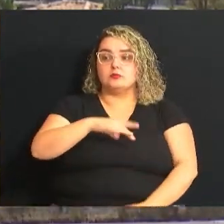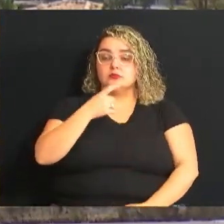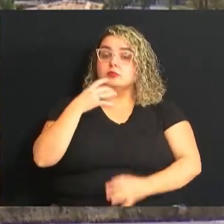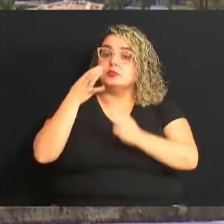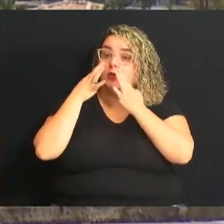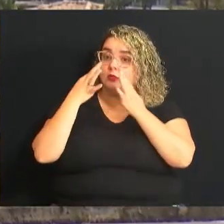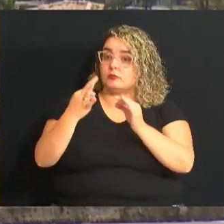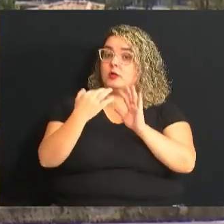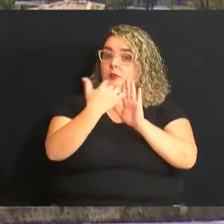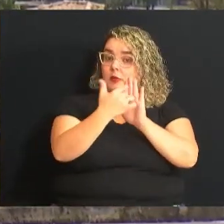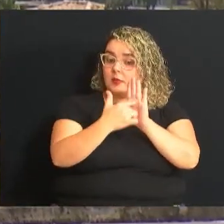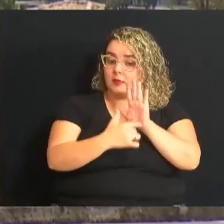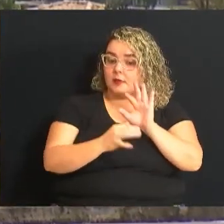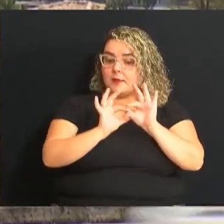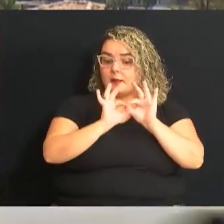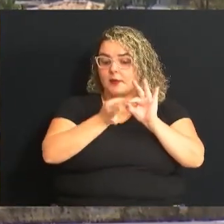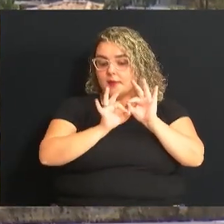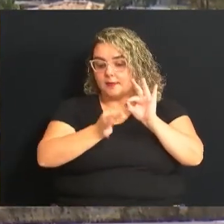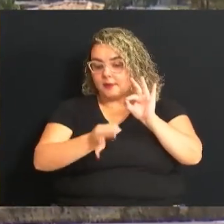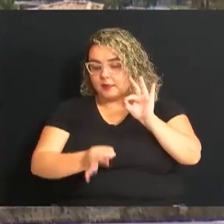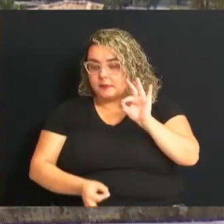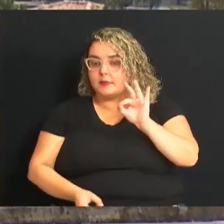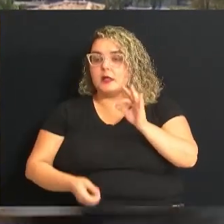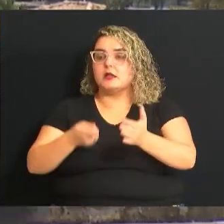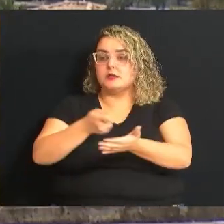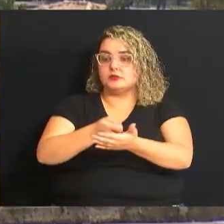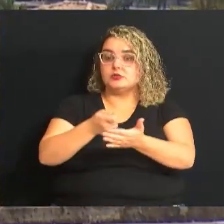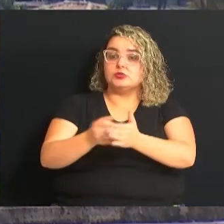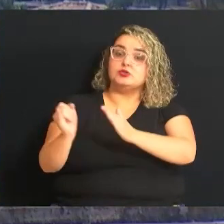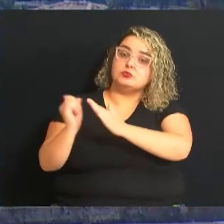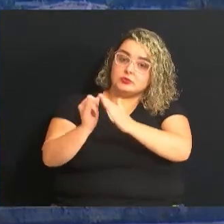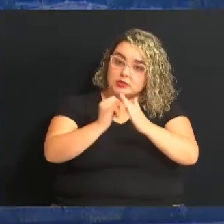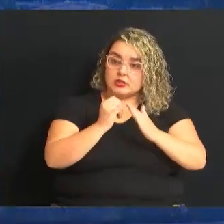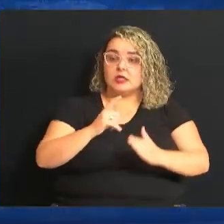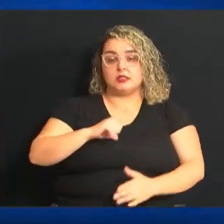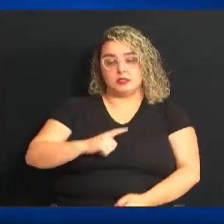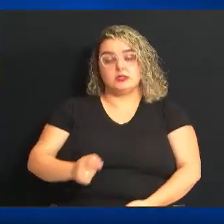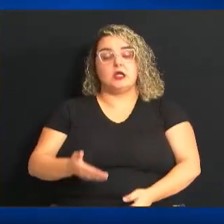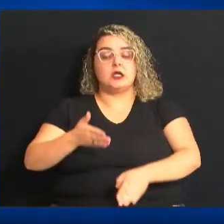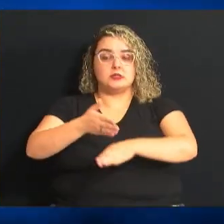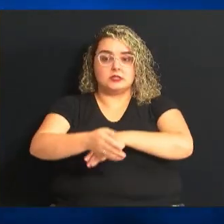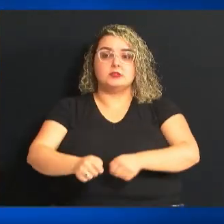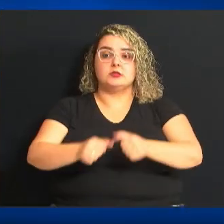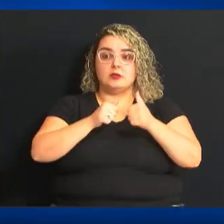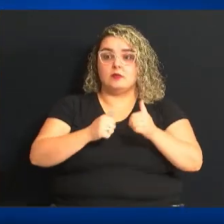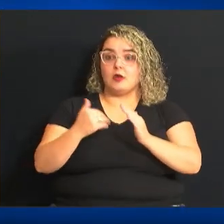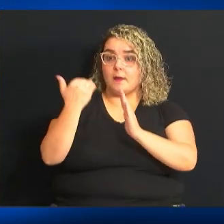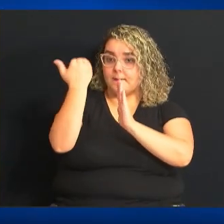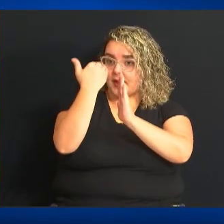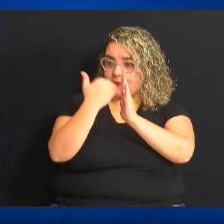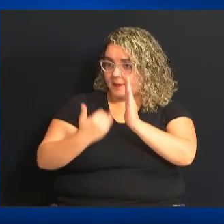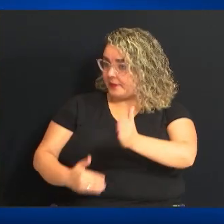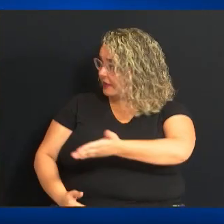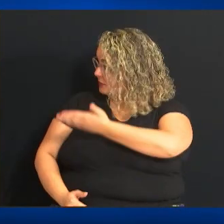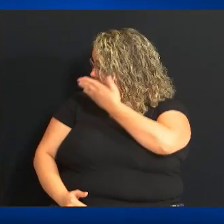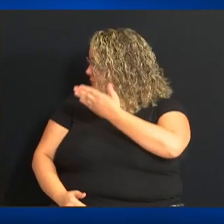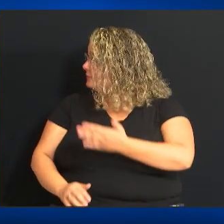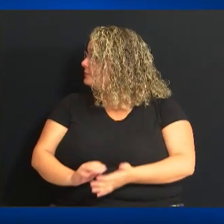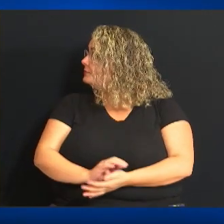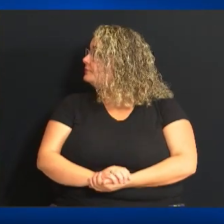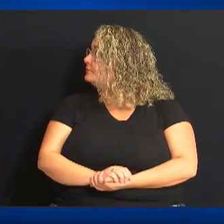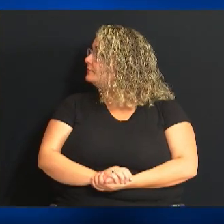nós percebemos, ao longo da implantação dessa lei, que muitos imóveis, muitos proprietários solicitaram a adesão a